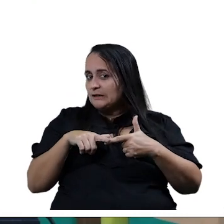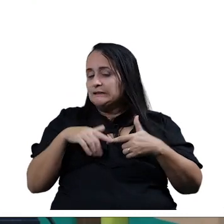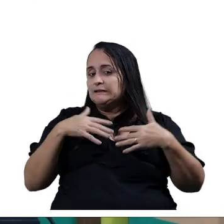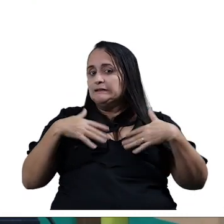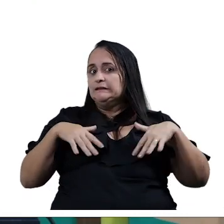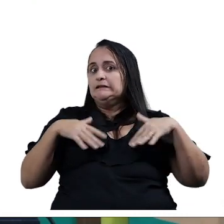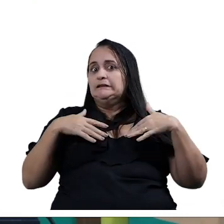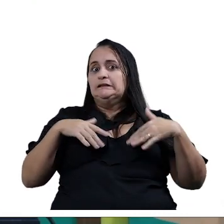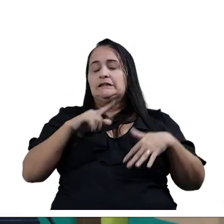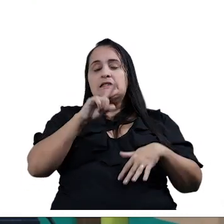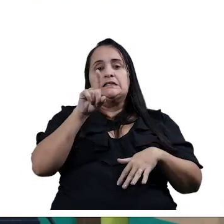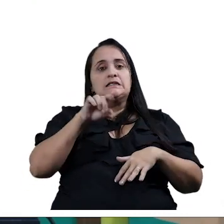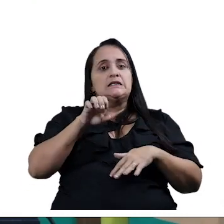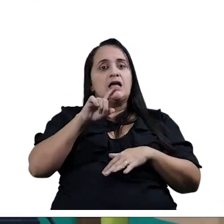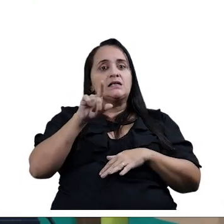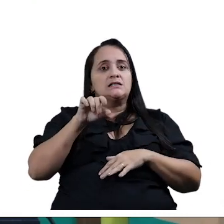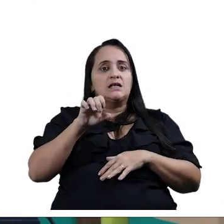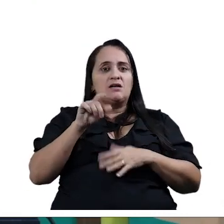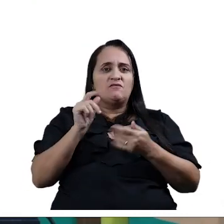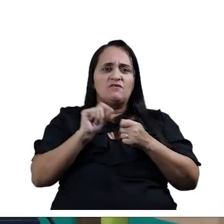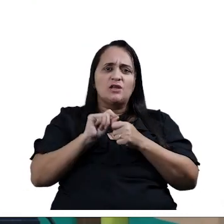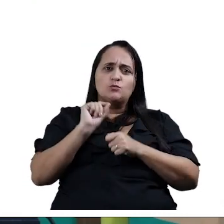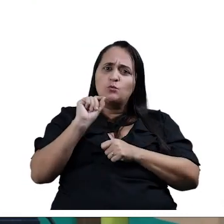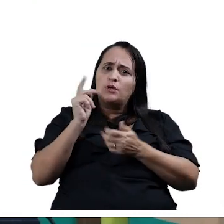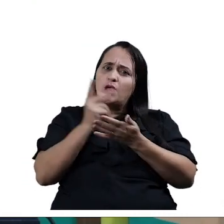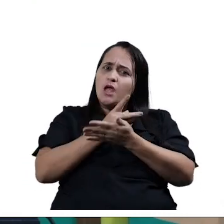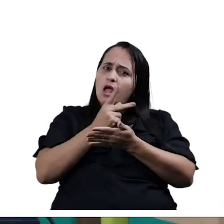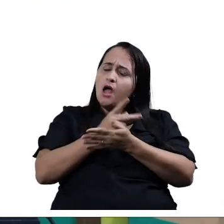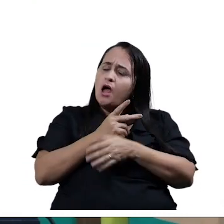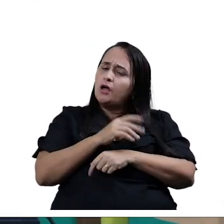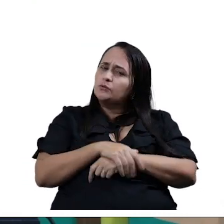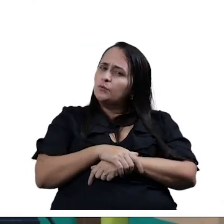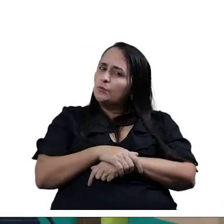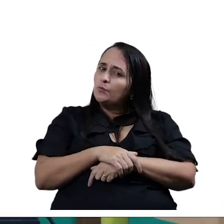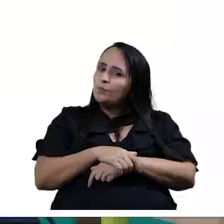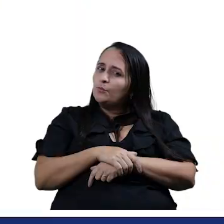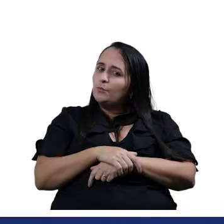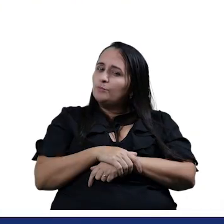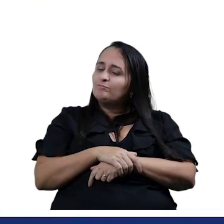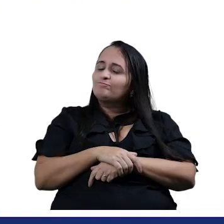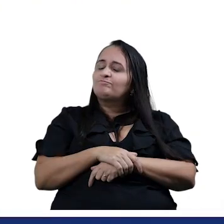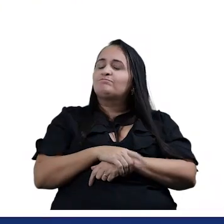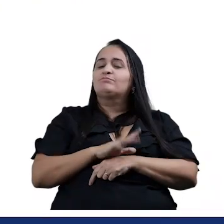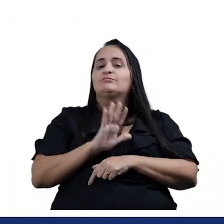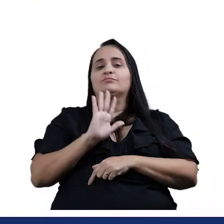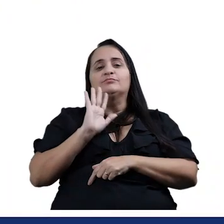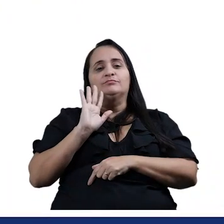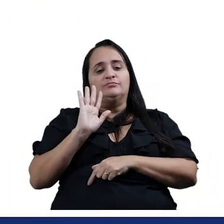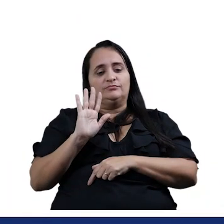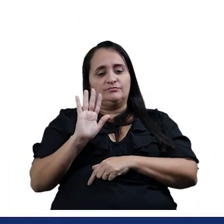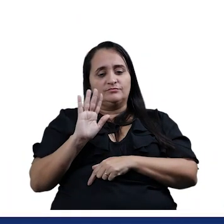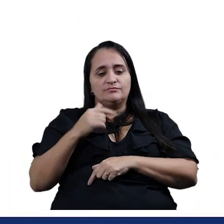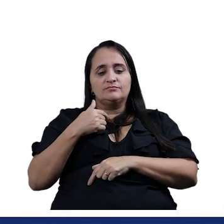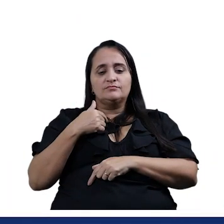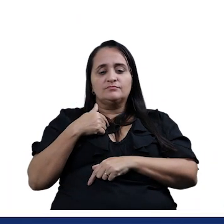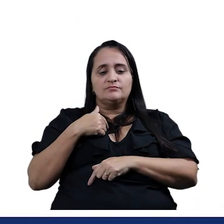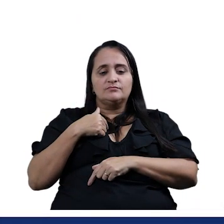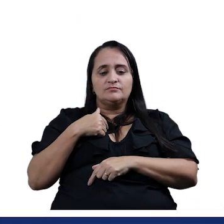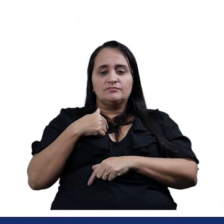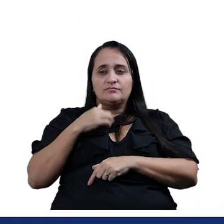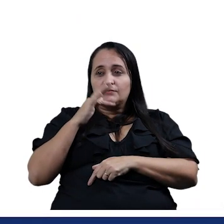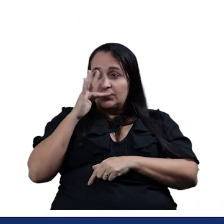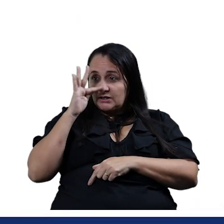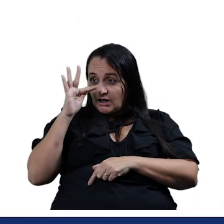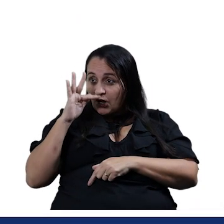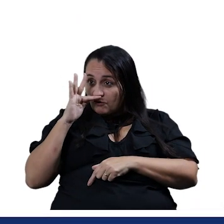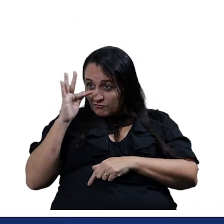tá encrencado. E aí, onde é que a gente vê onde é que tá o problema? Aí ele pergunta: é